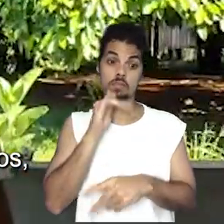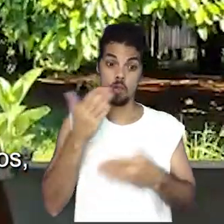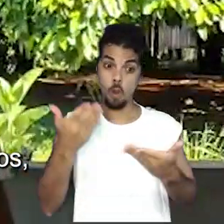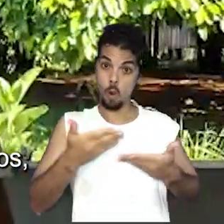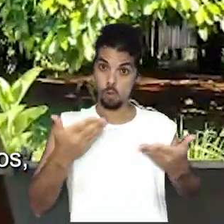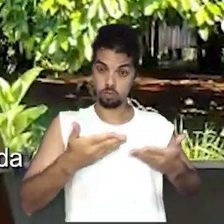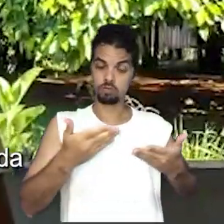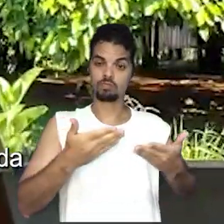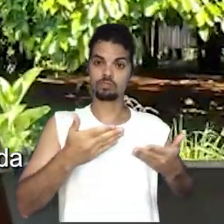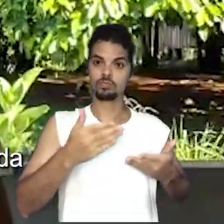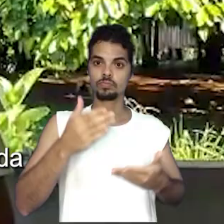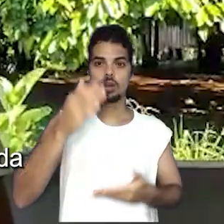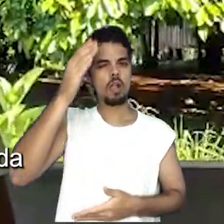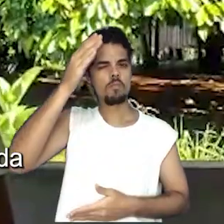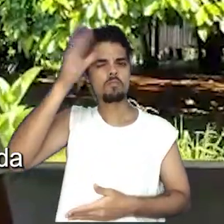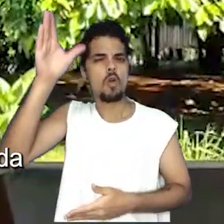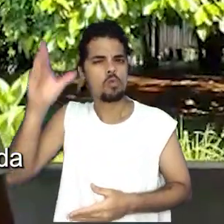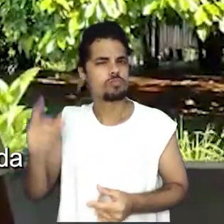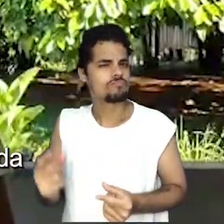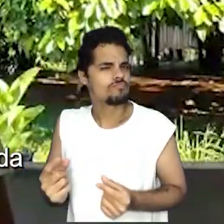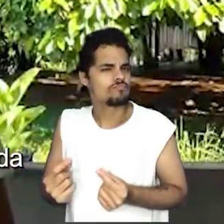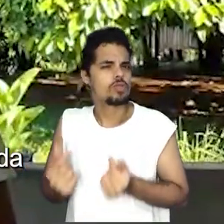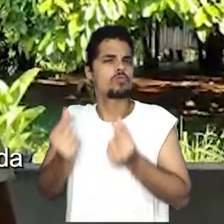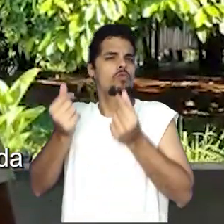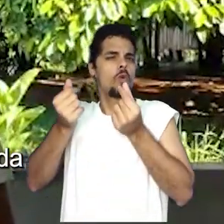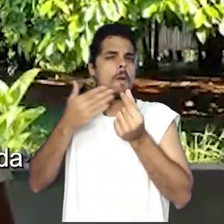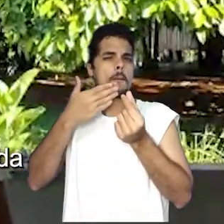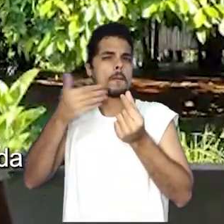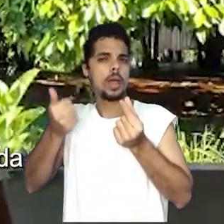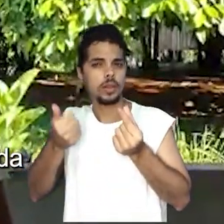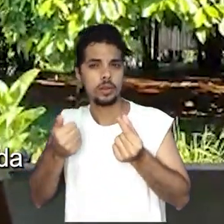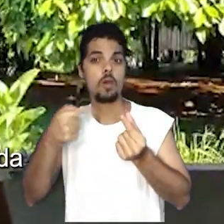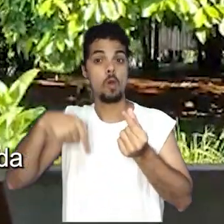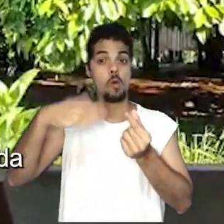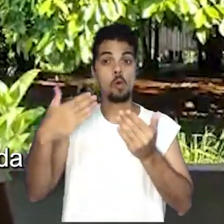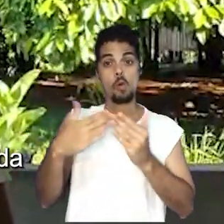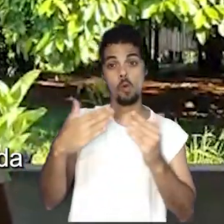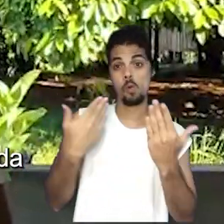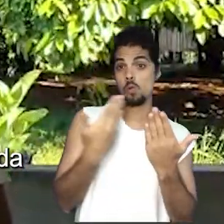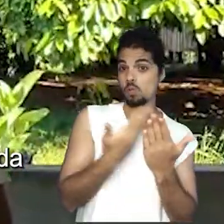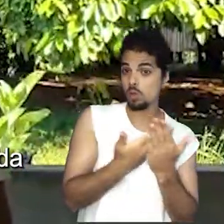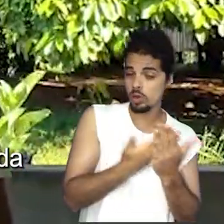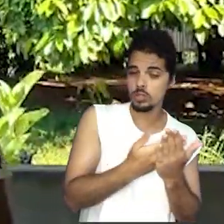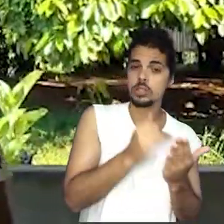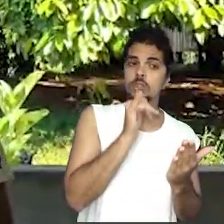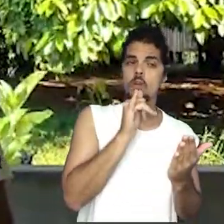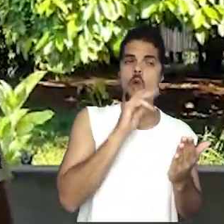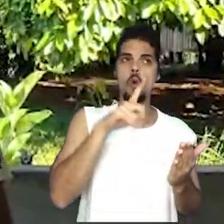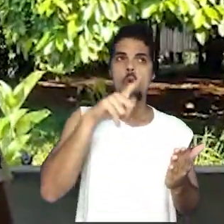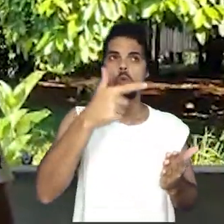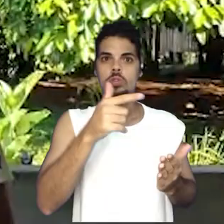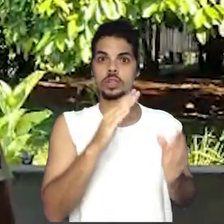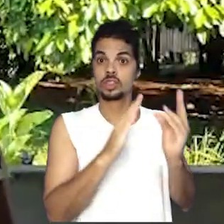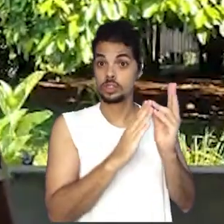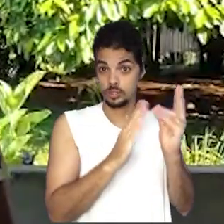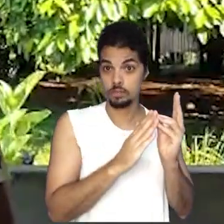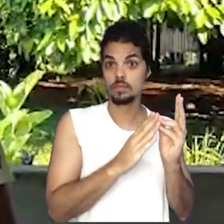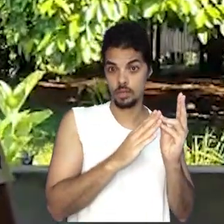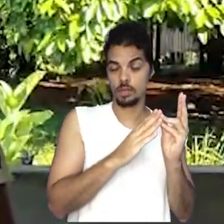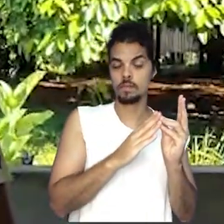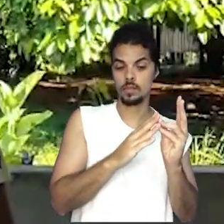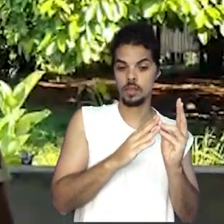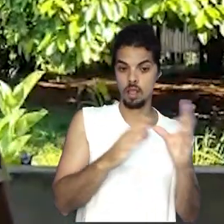em relação à questão da cultura também ser valorizada nos espaços escolares das aldeias, né? A língua indígena, hoje, por